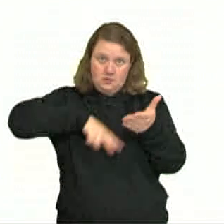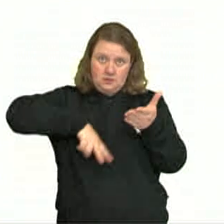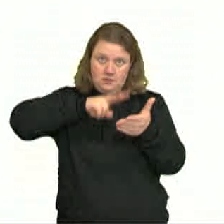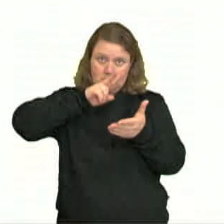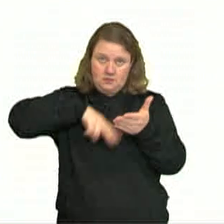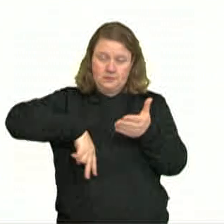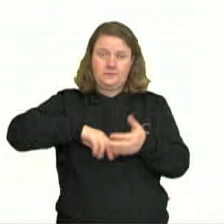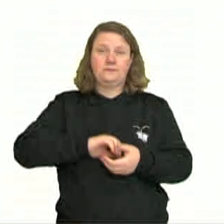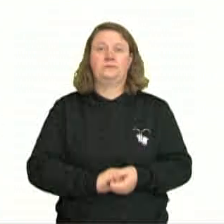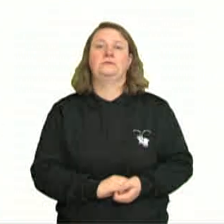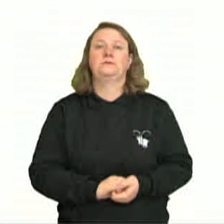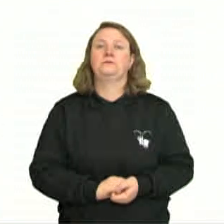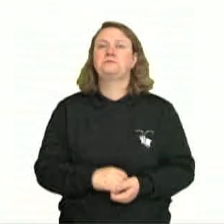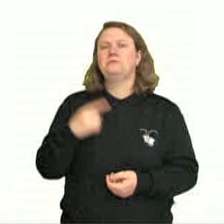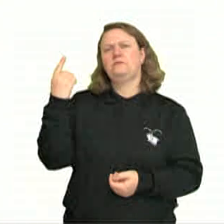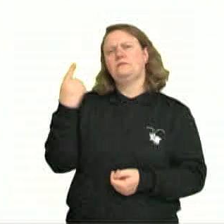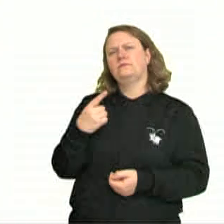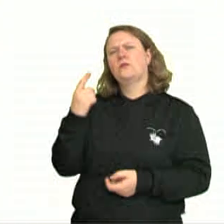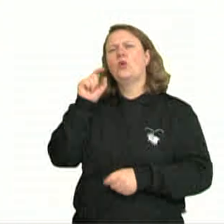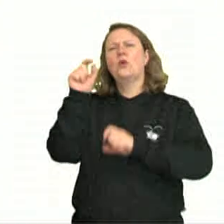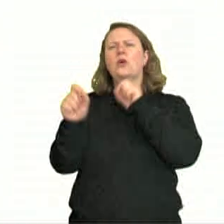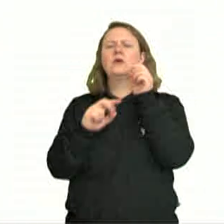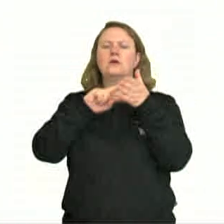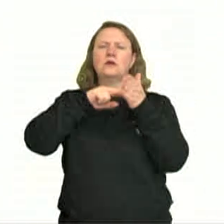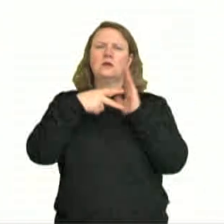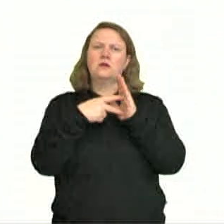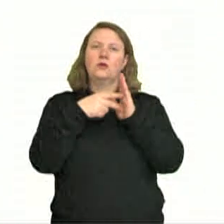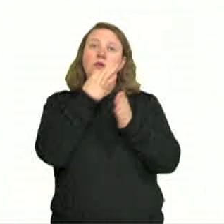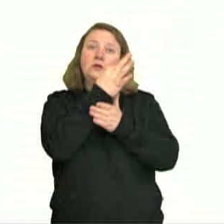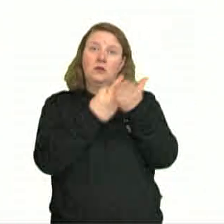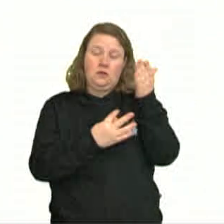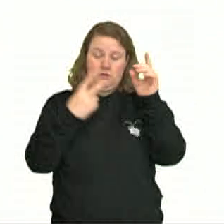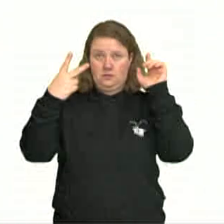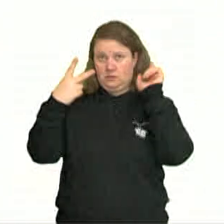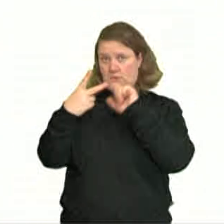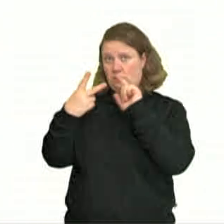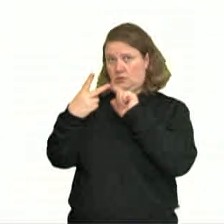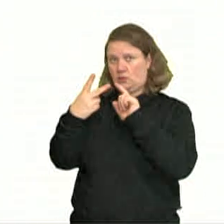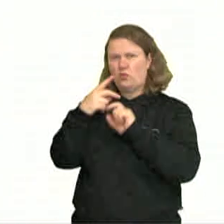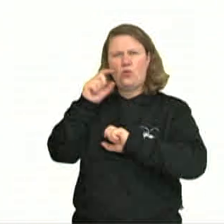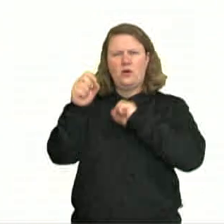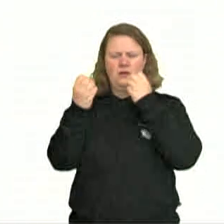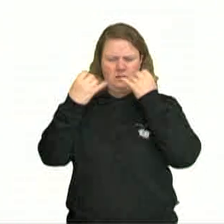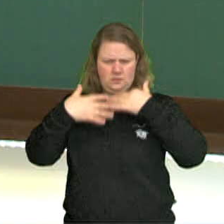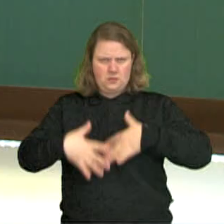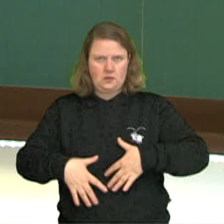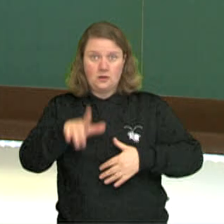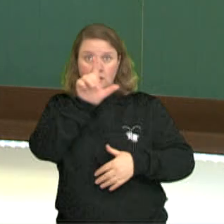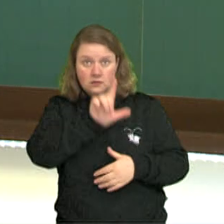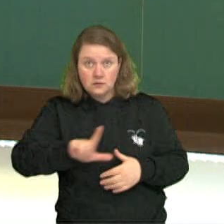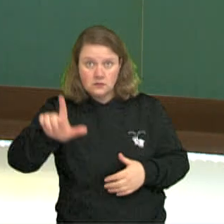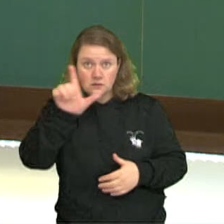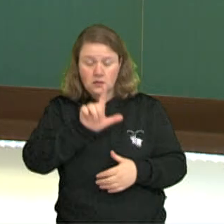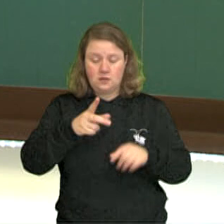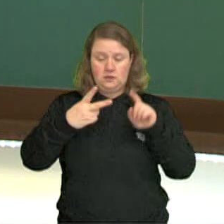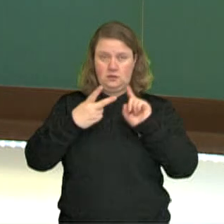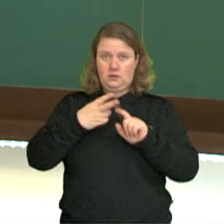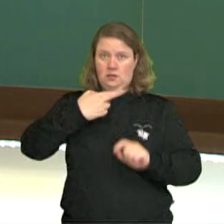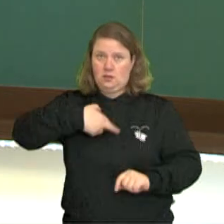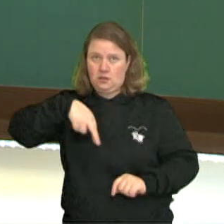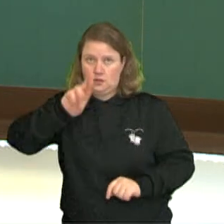Mas sobre o que trata o texto? 2. Você diria que este texto é literário, religioso